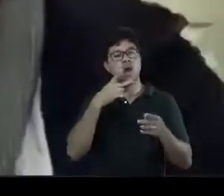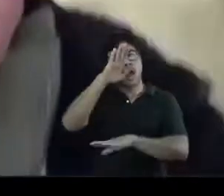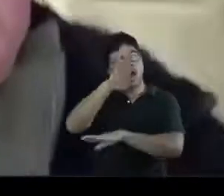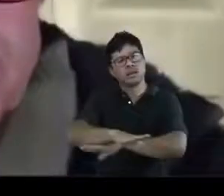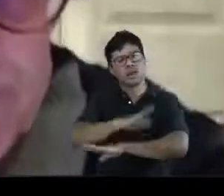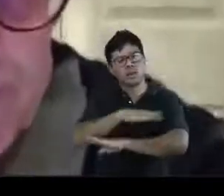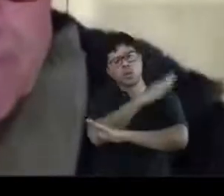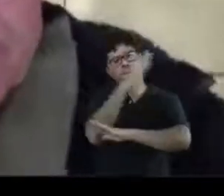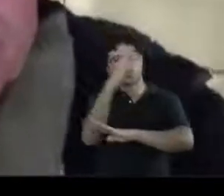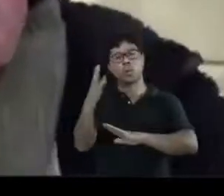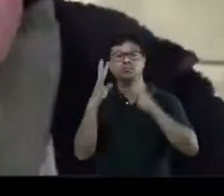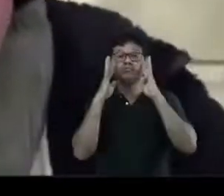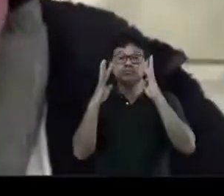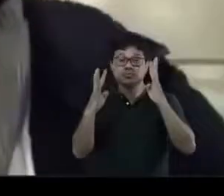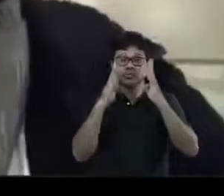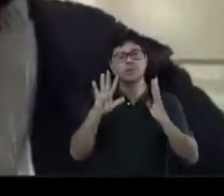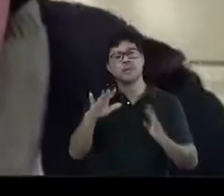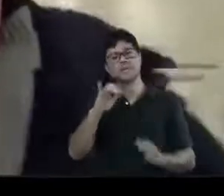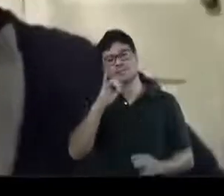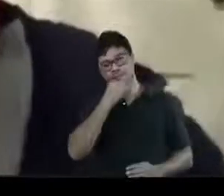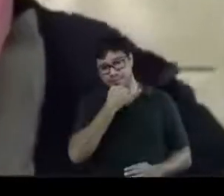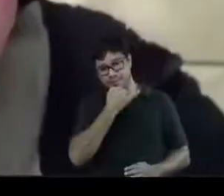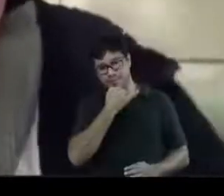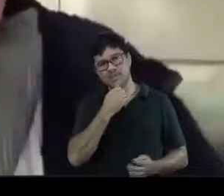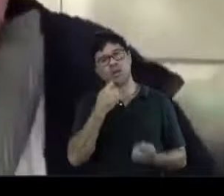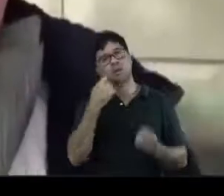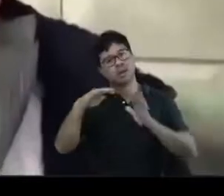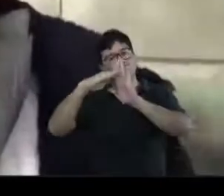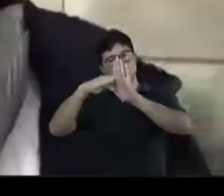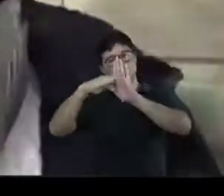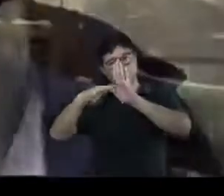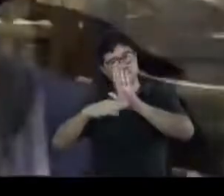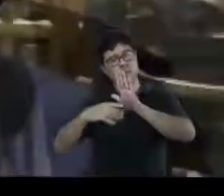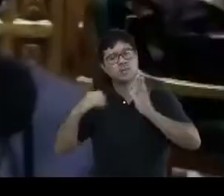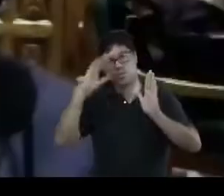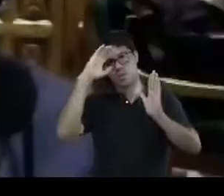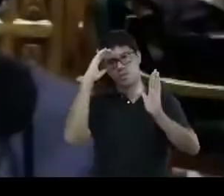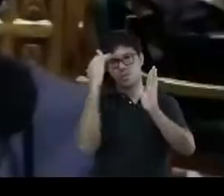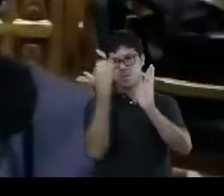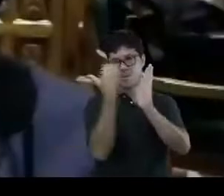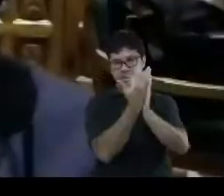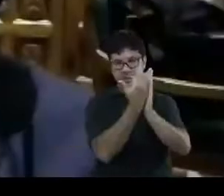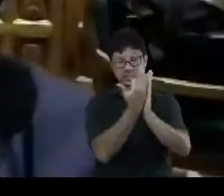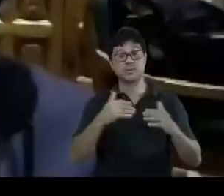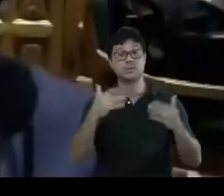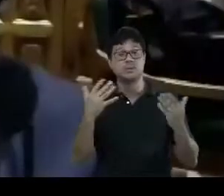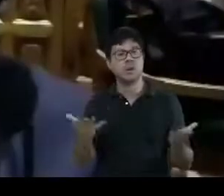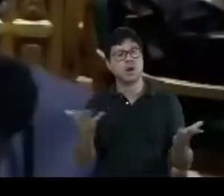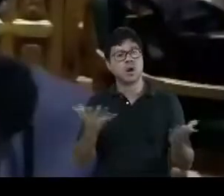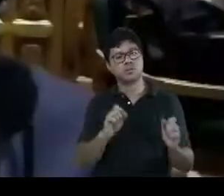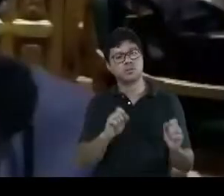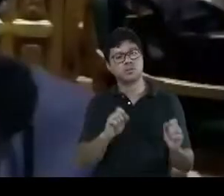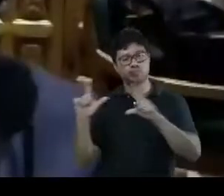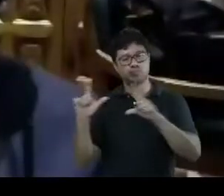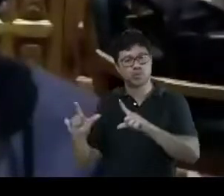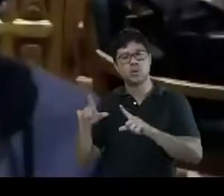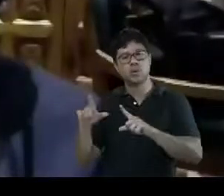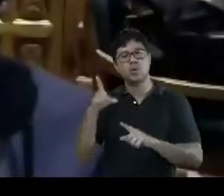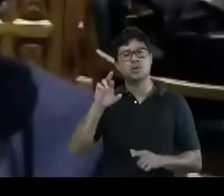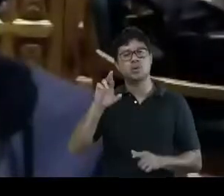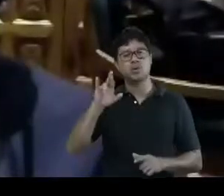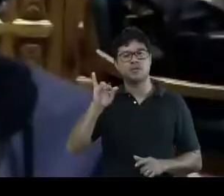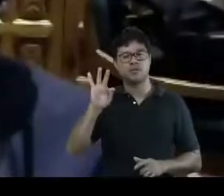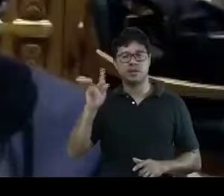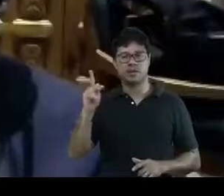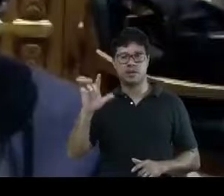lhe escutando, mas infelizmente temos que seguir com a programação. Então, eu passo agora a palavra para a doutora